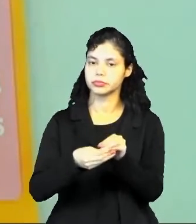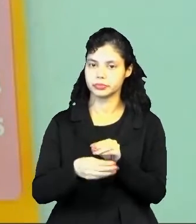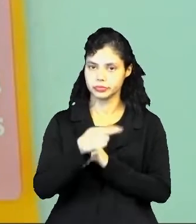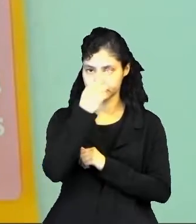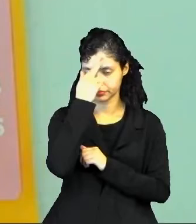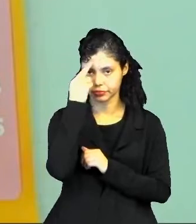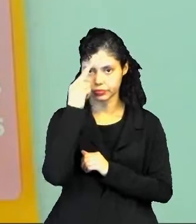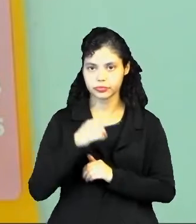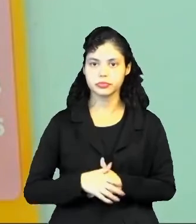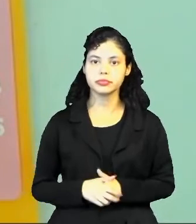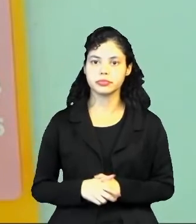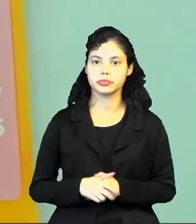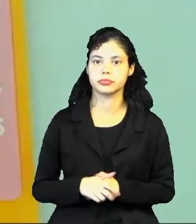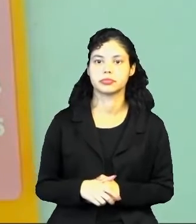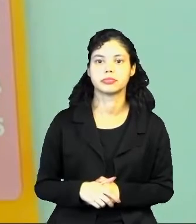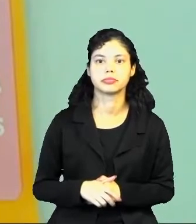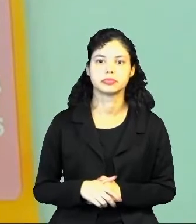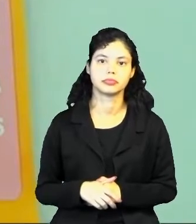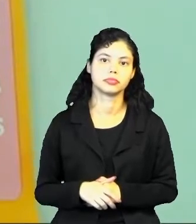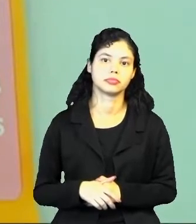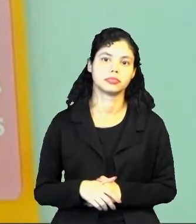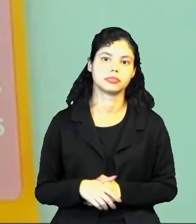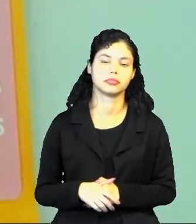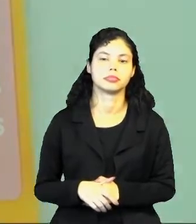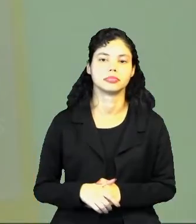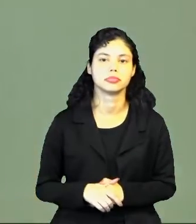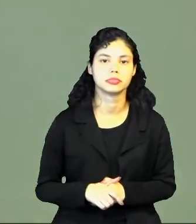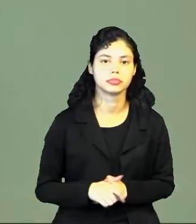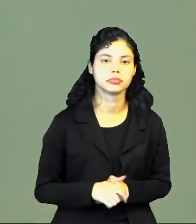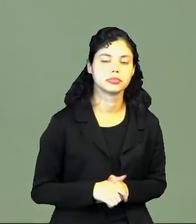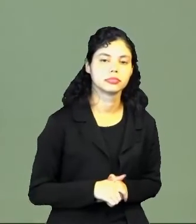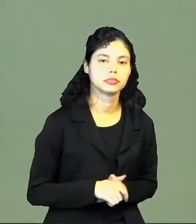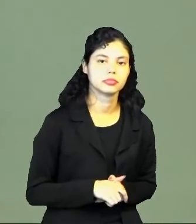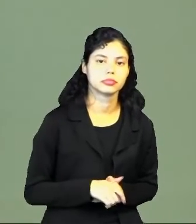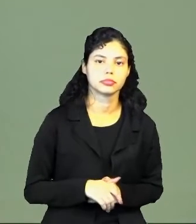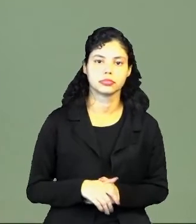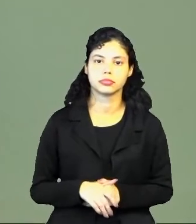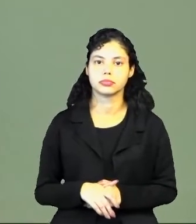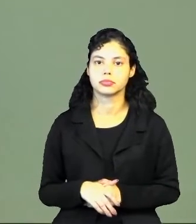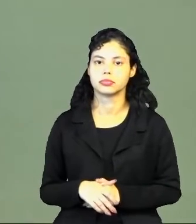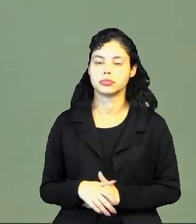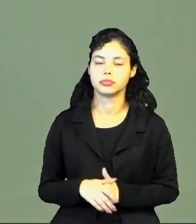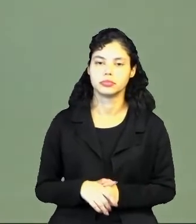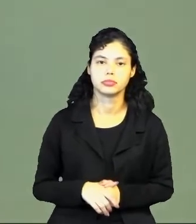C, ok? Vamos para a questão 2.